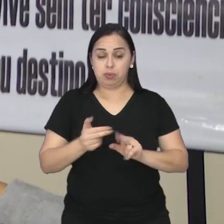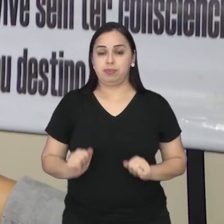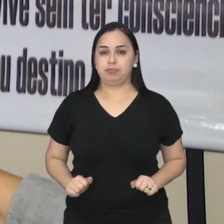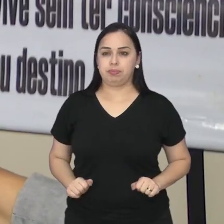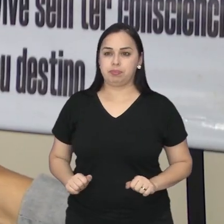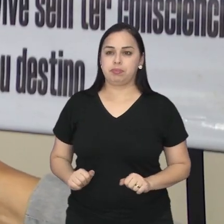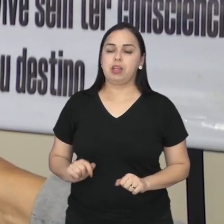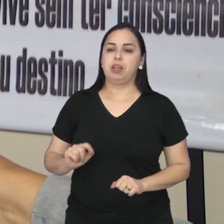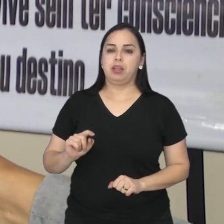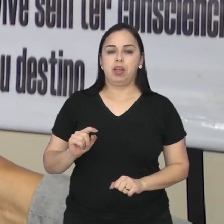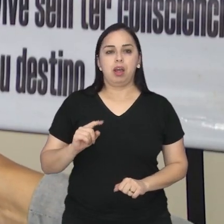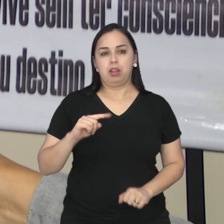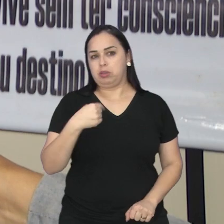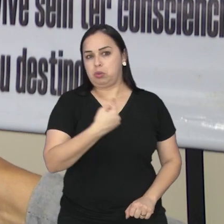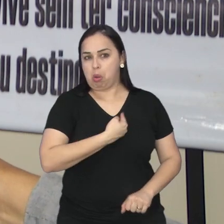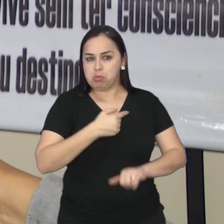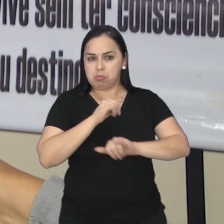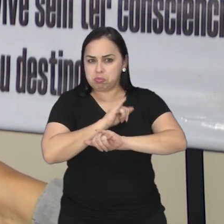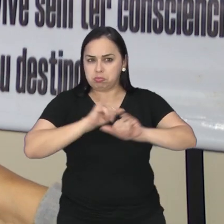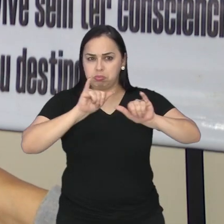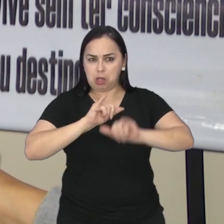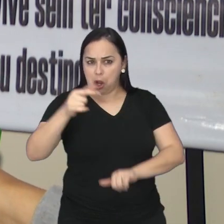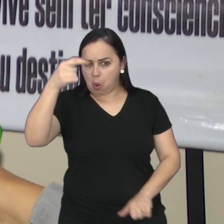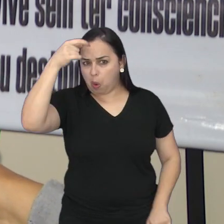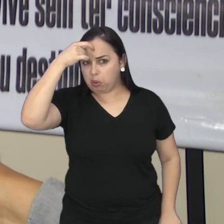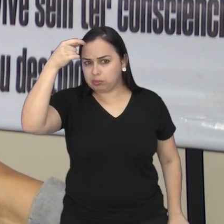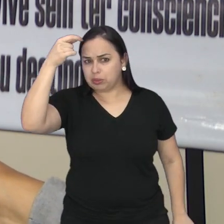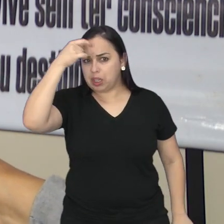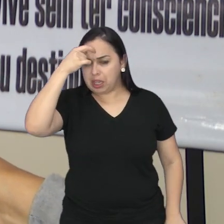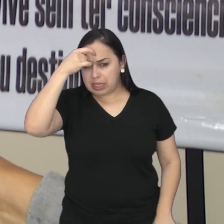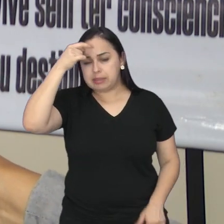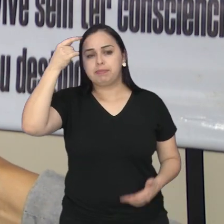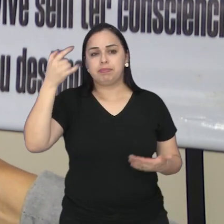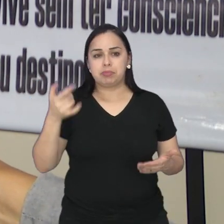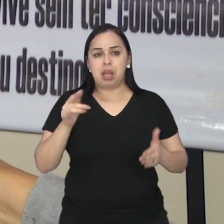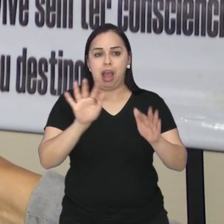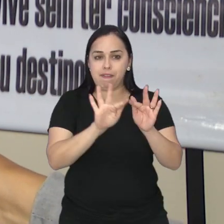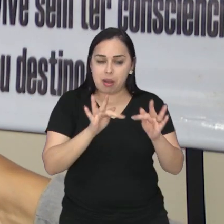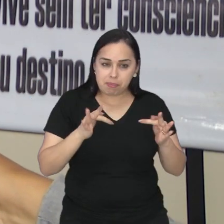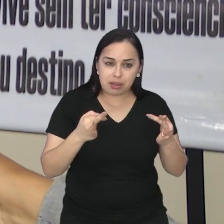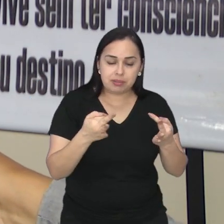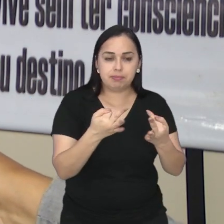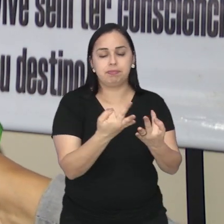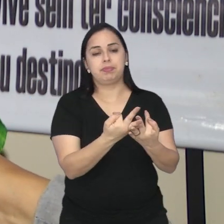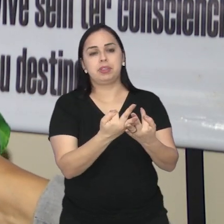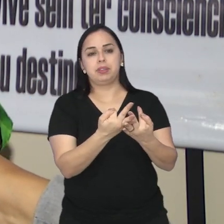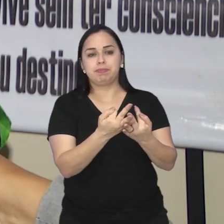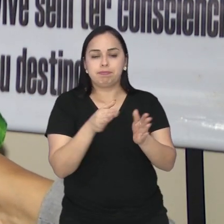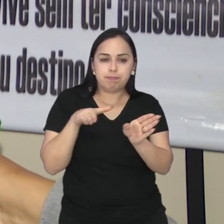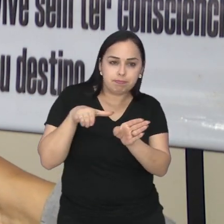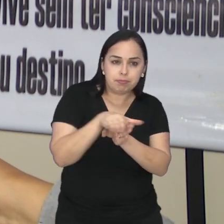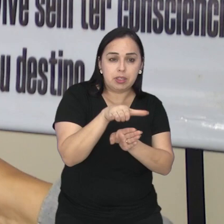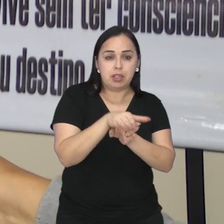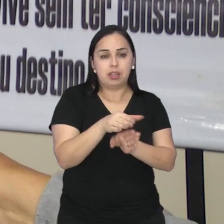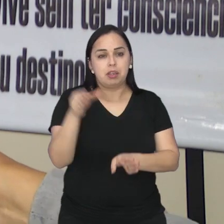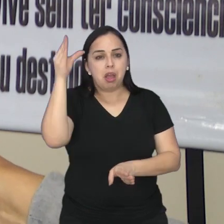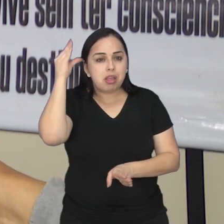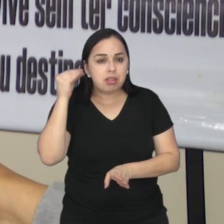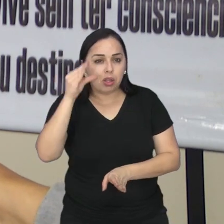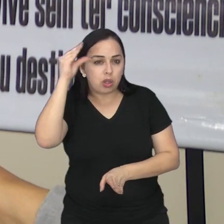A gente faz o trabalho de conscientização, né? Conscientizando a família que